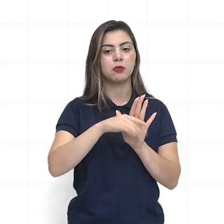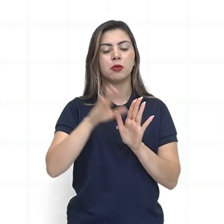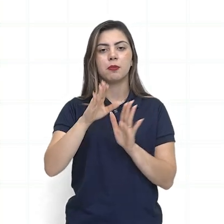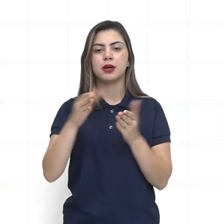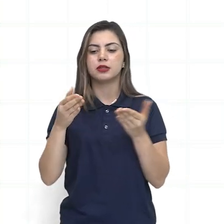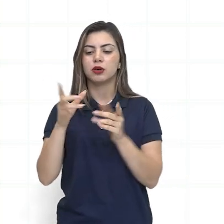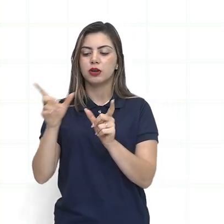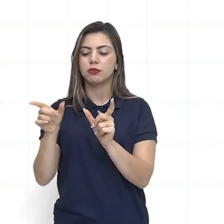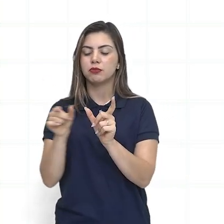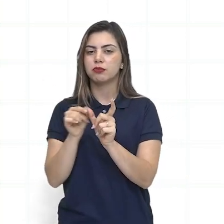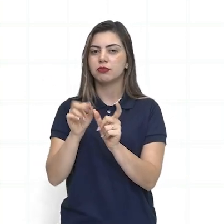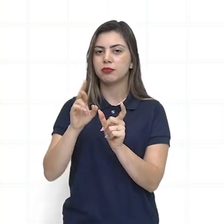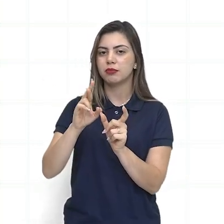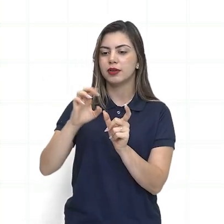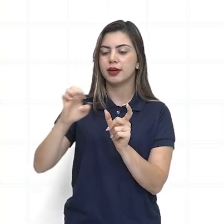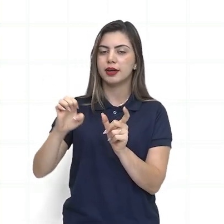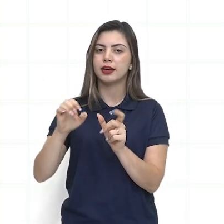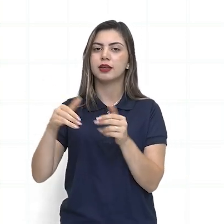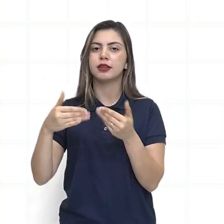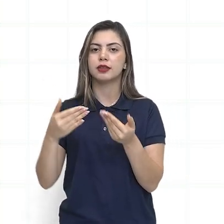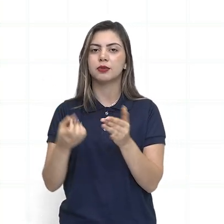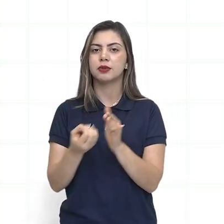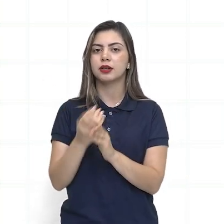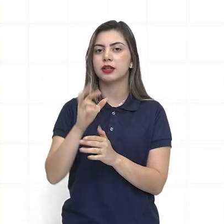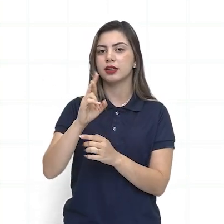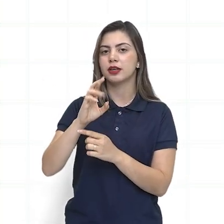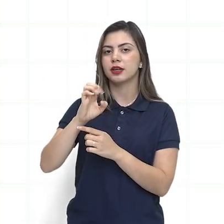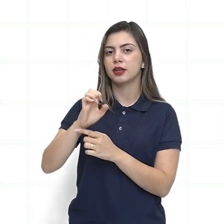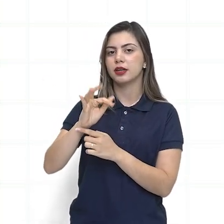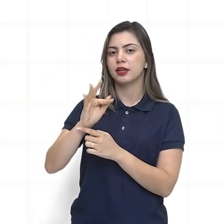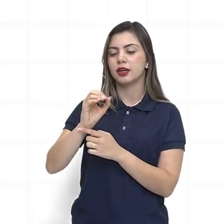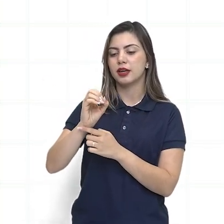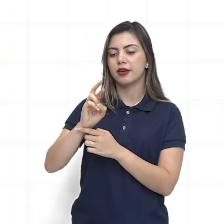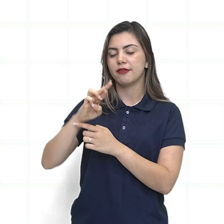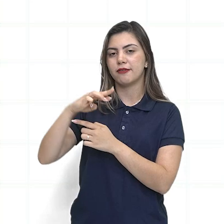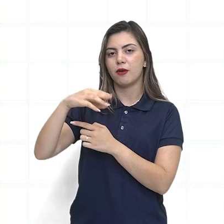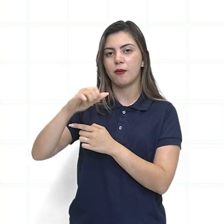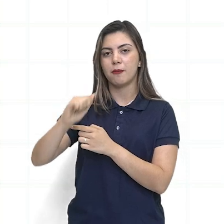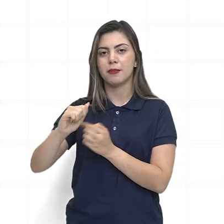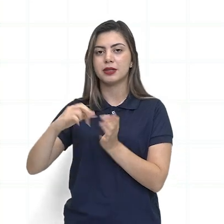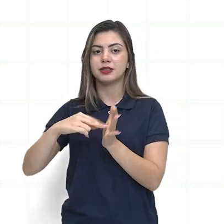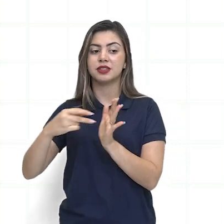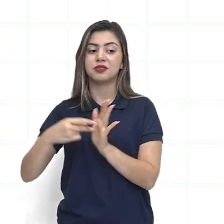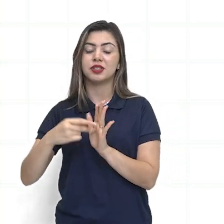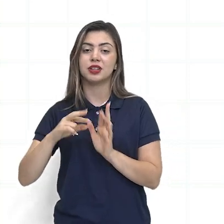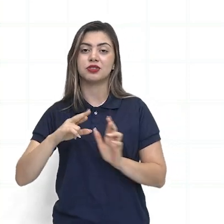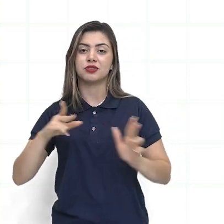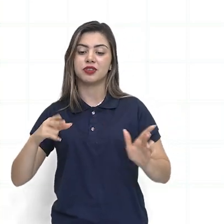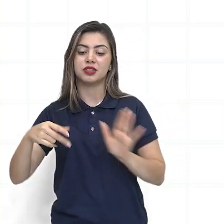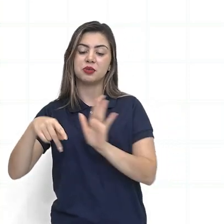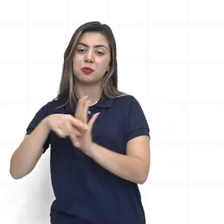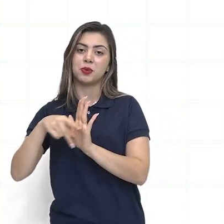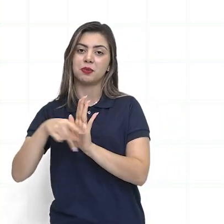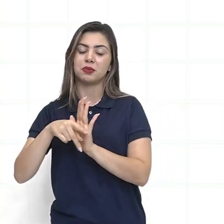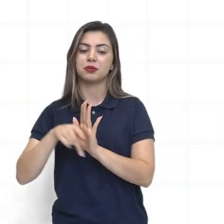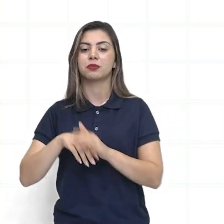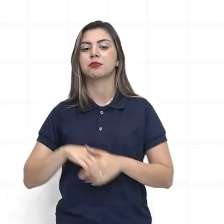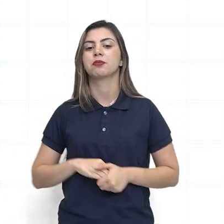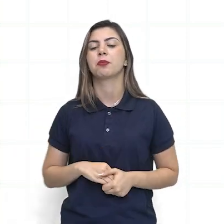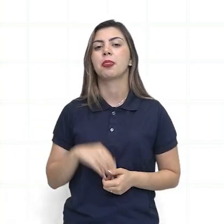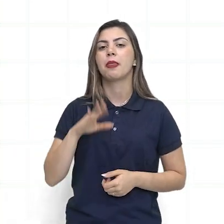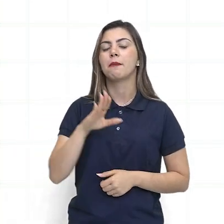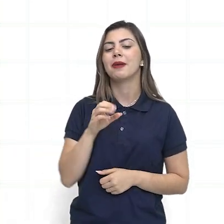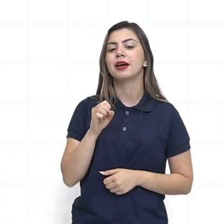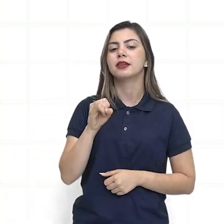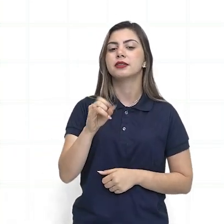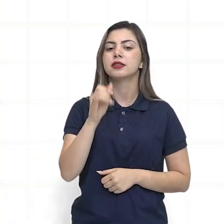é outro, utilizada em outro contexto, numa outra situação. Agora observe aqui, se eu